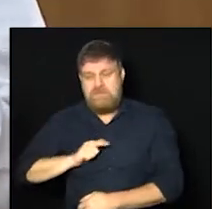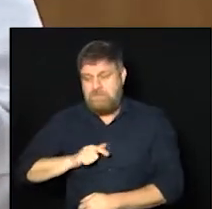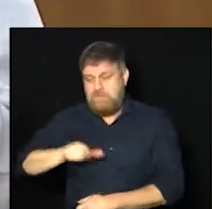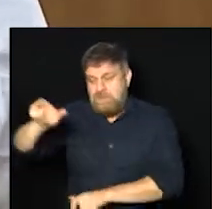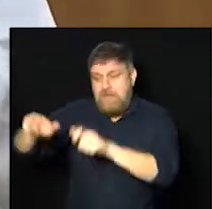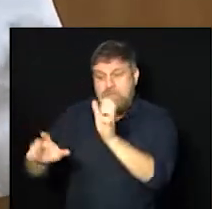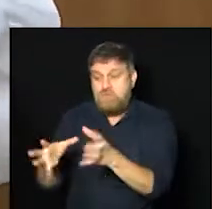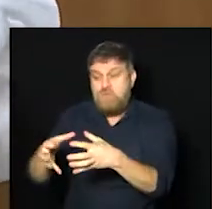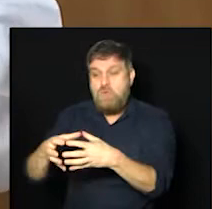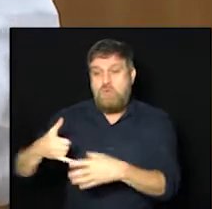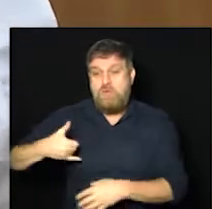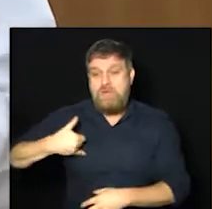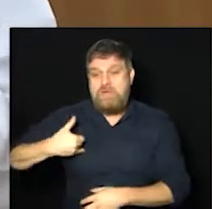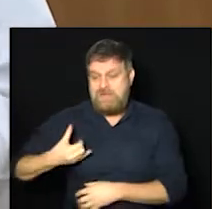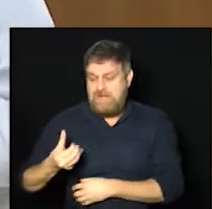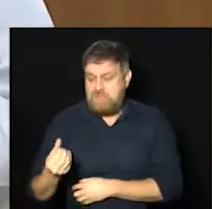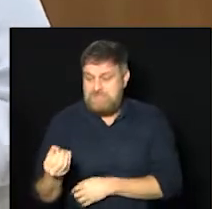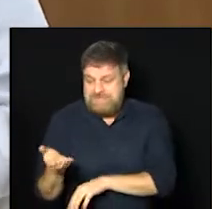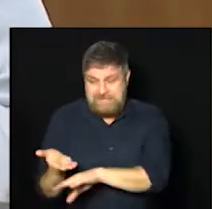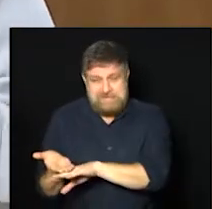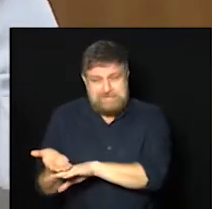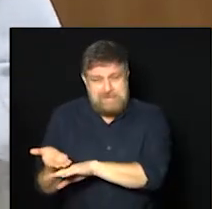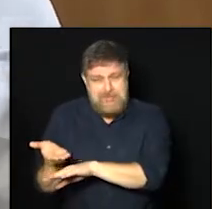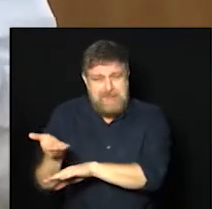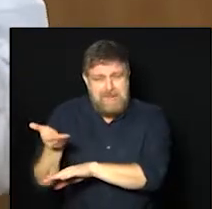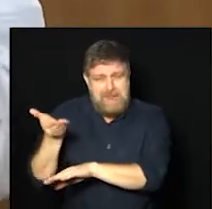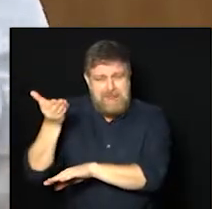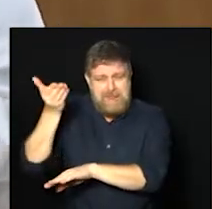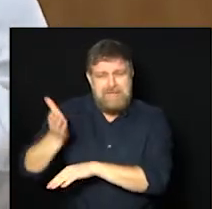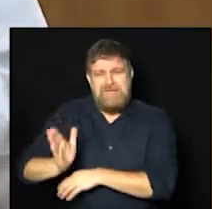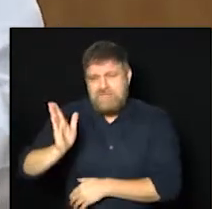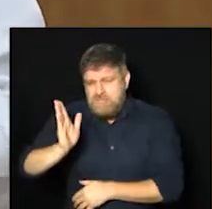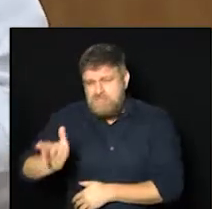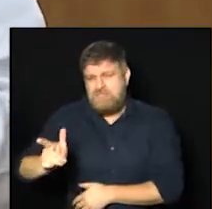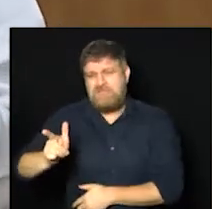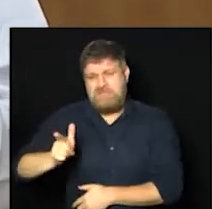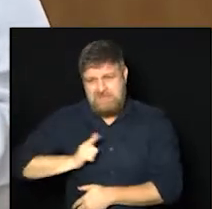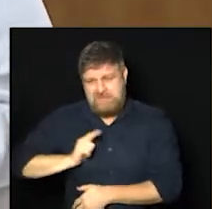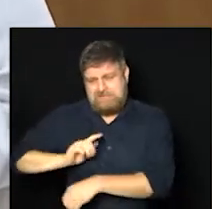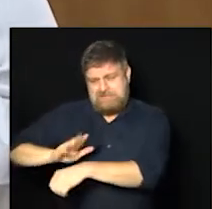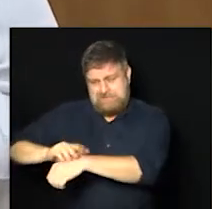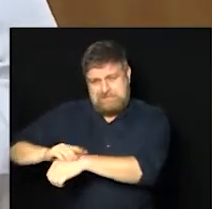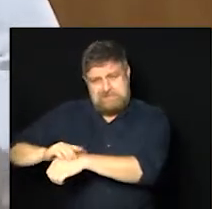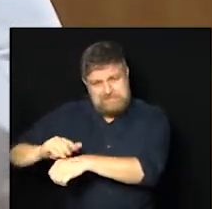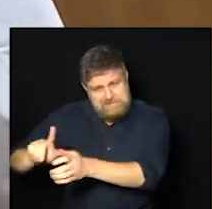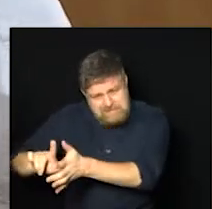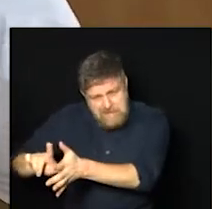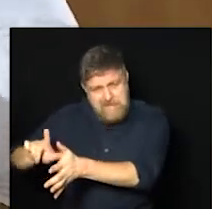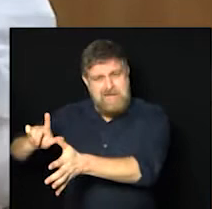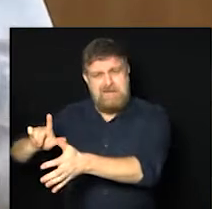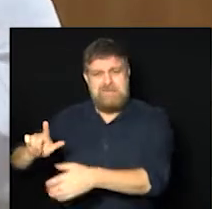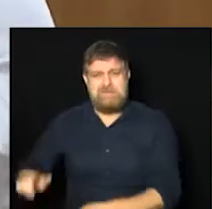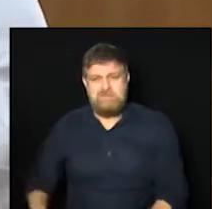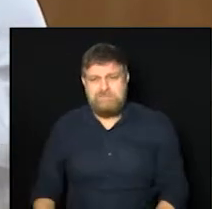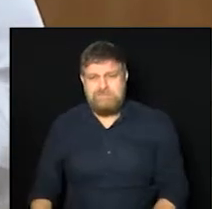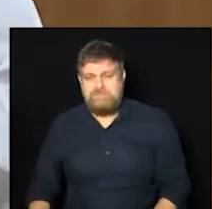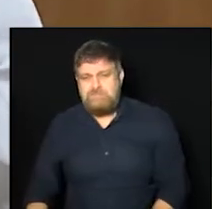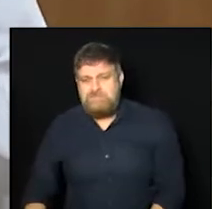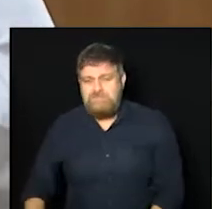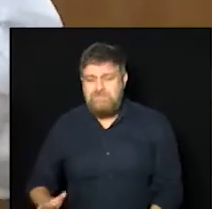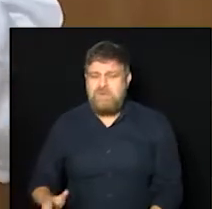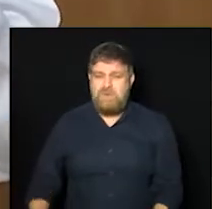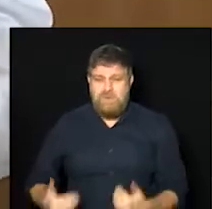60 anos de idade, muitas vezes já alquebrada e com um estado